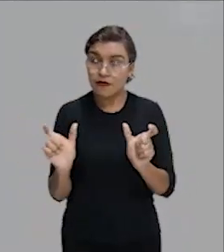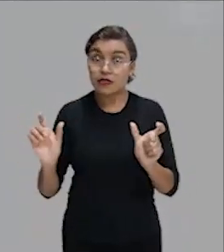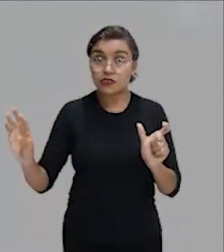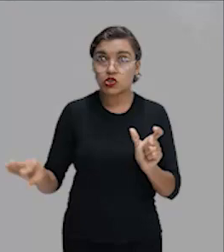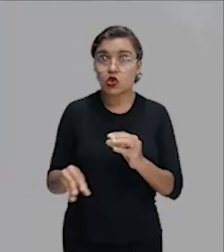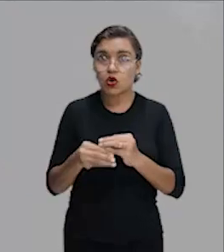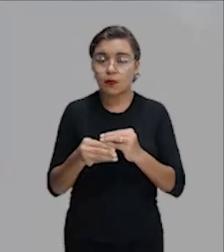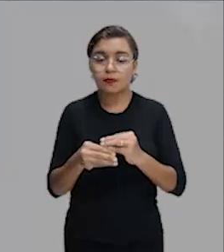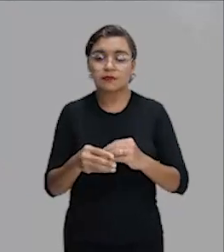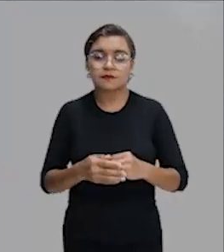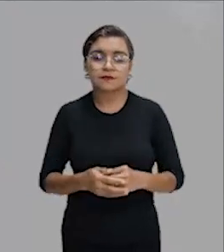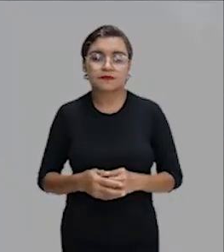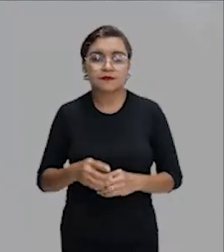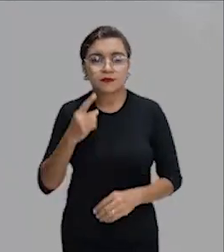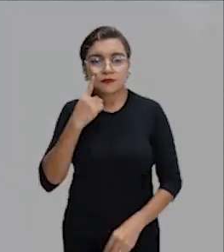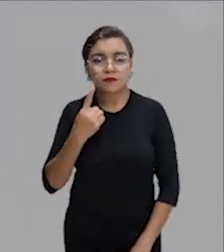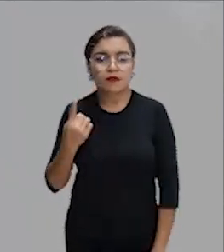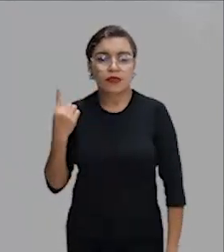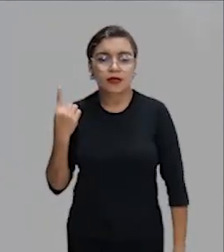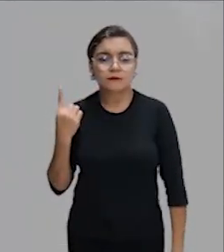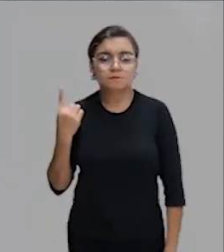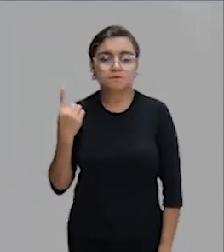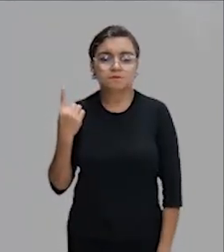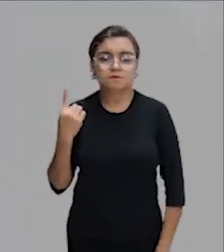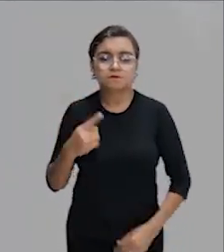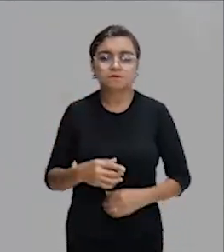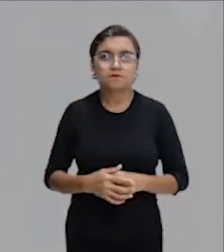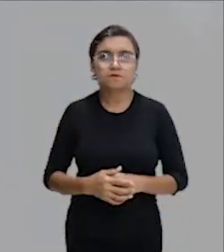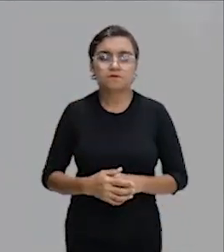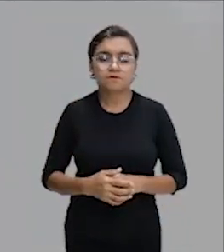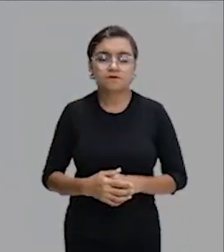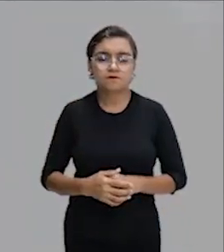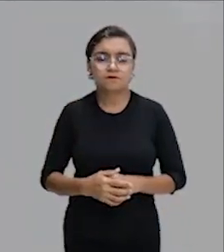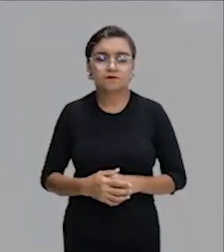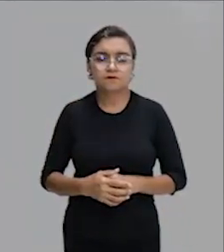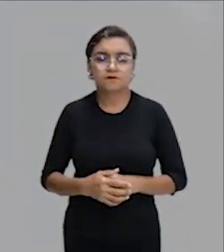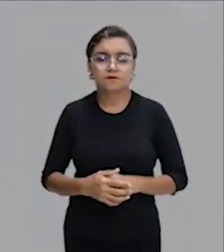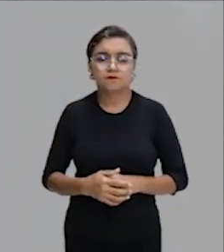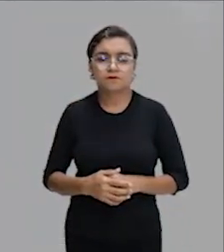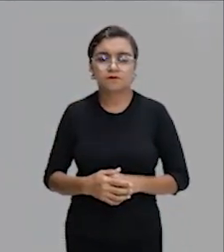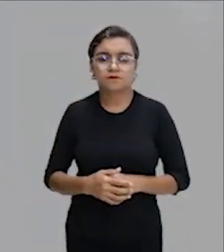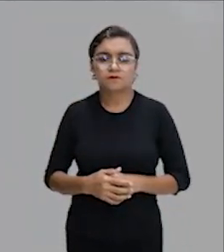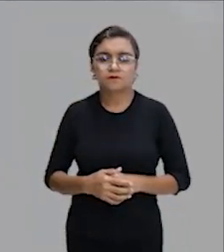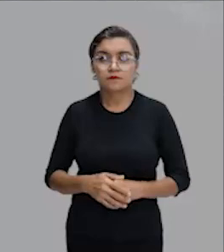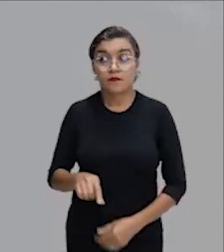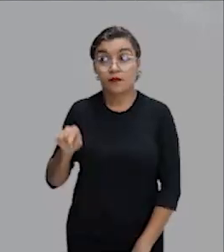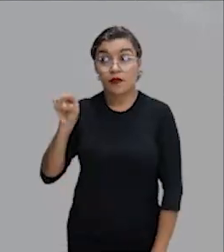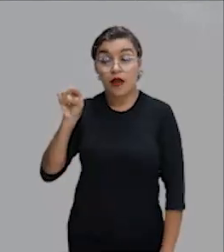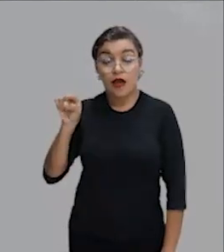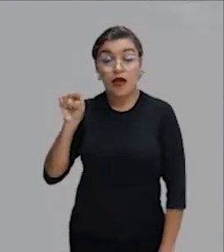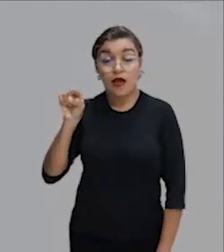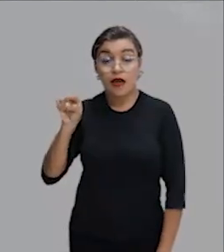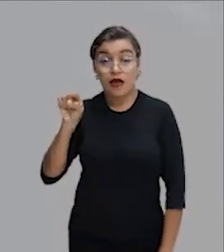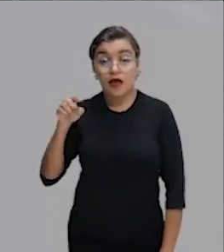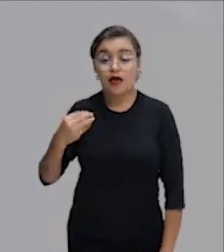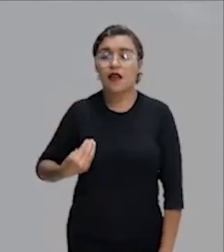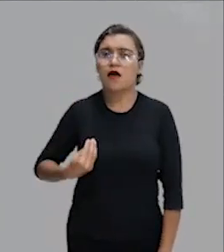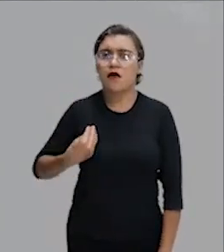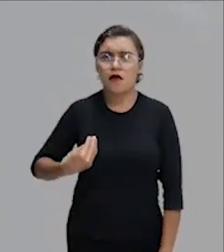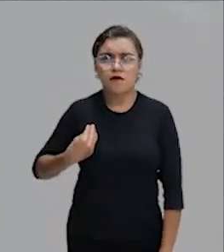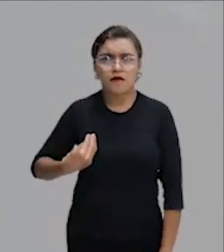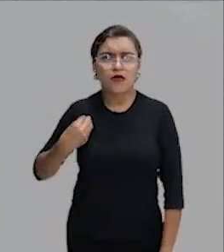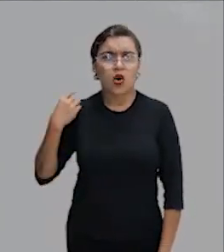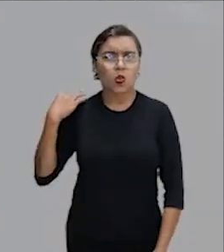só. She has lived here all her life. Ela tem vivido aqui a vida